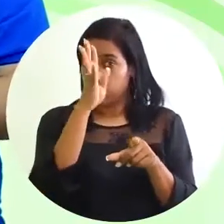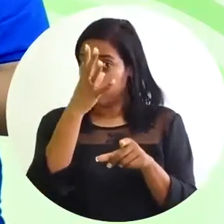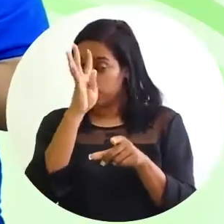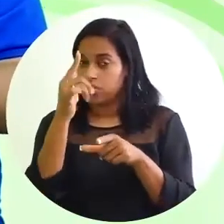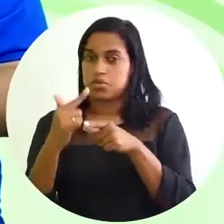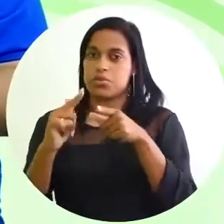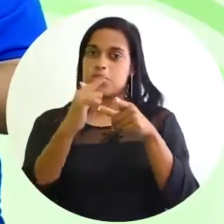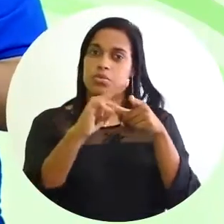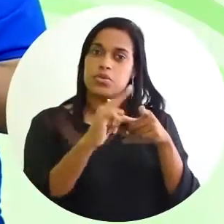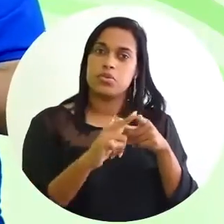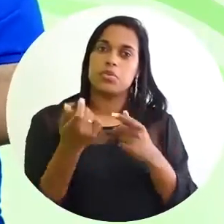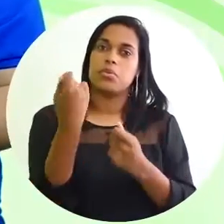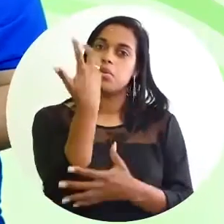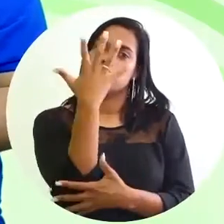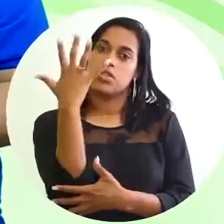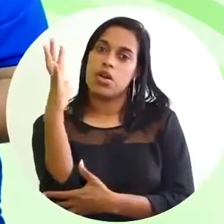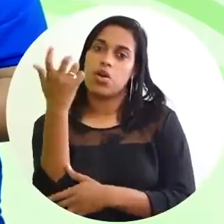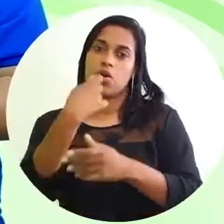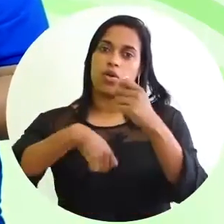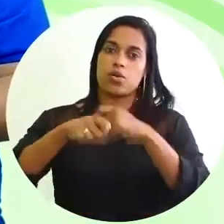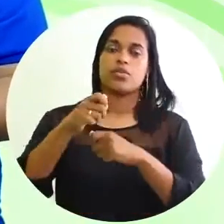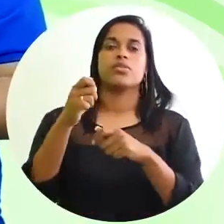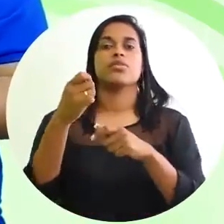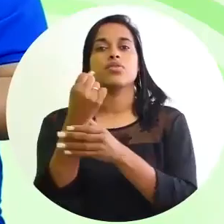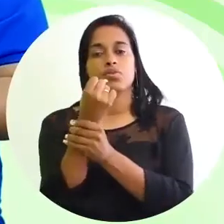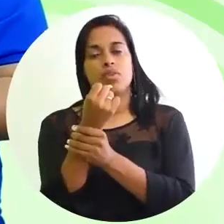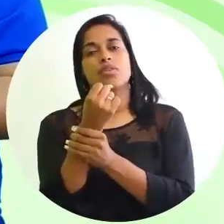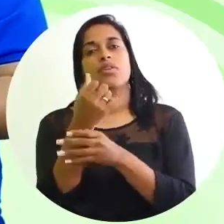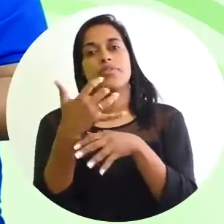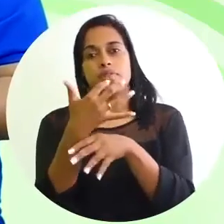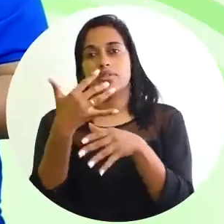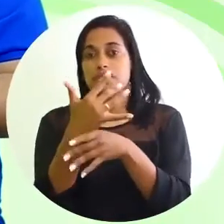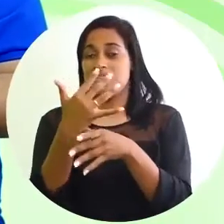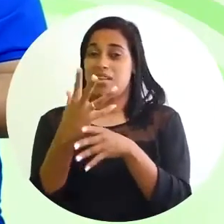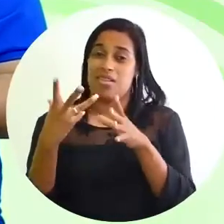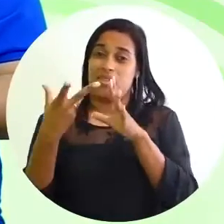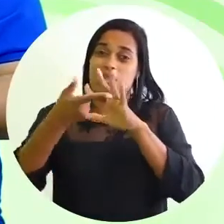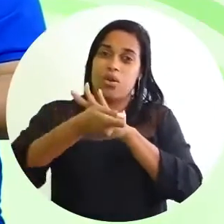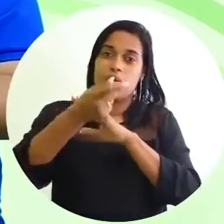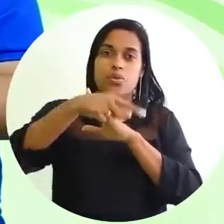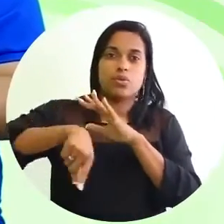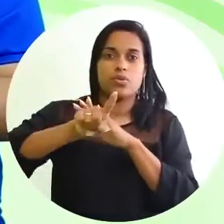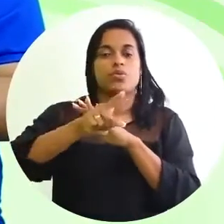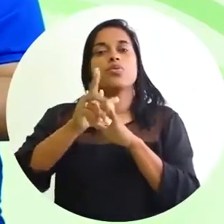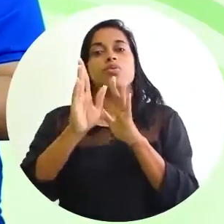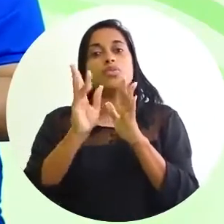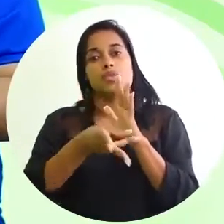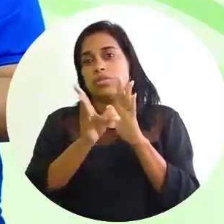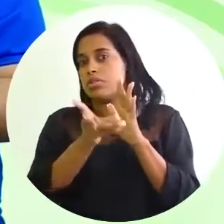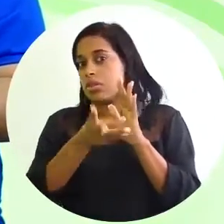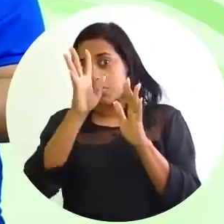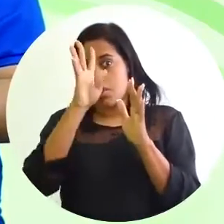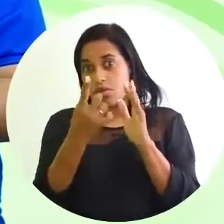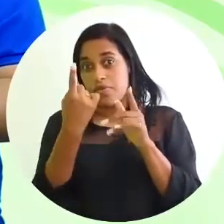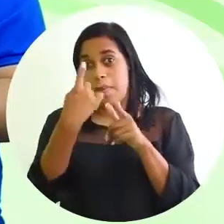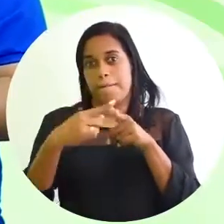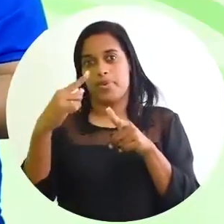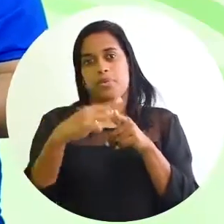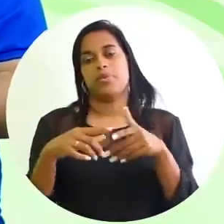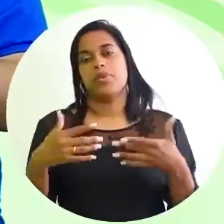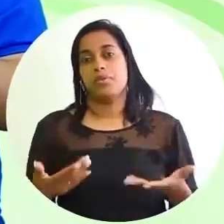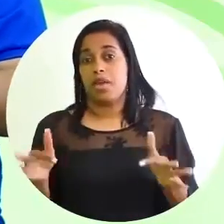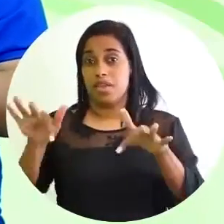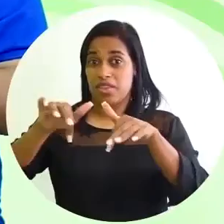soluções para os problemas ecológicos daquela cidade. Então, todas as missões giravam em torno de resolver um